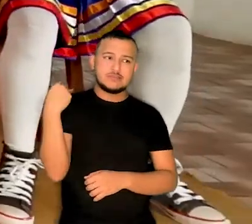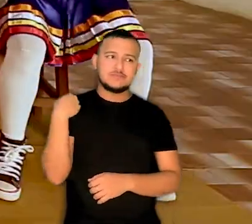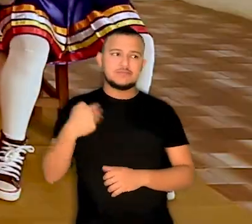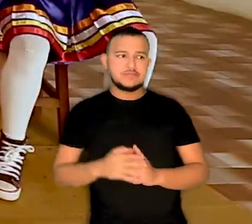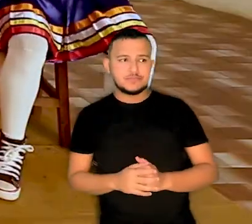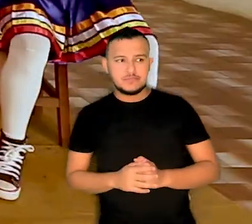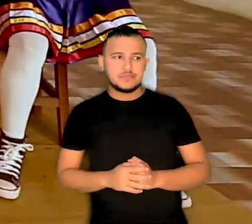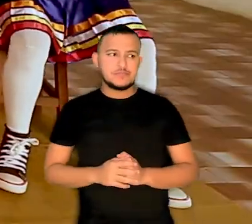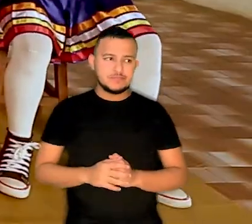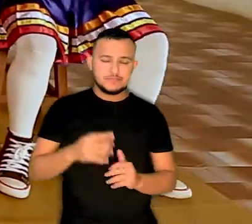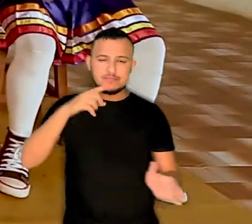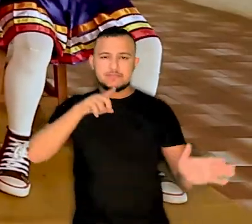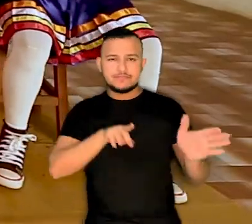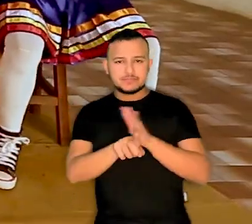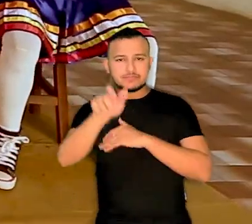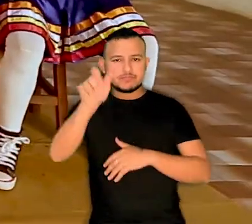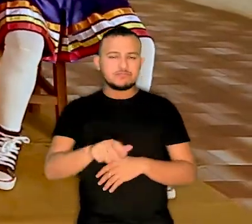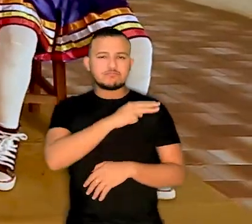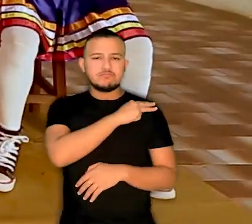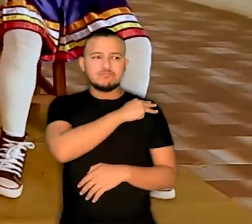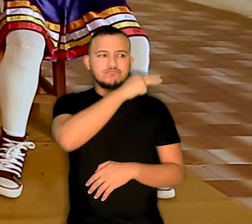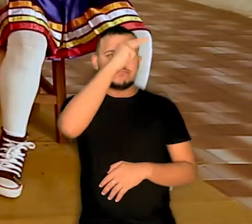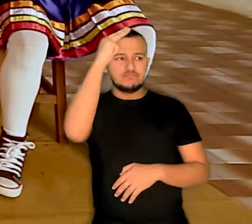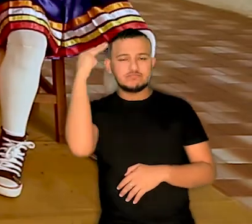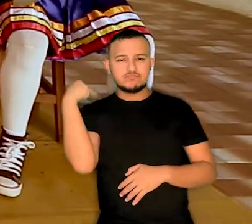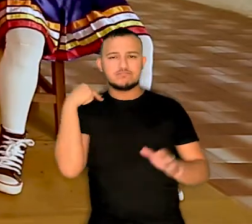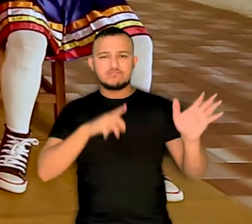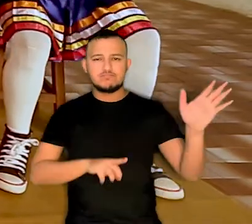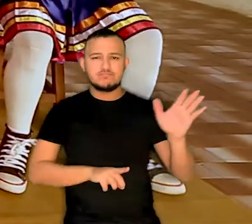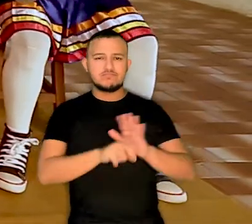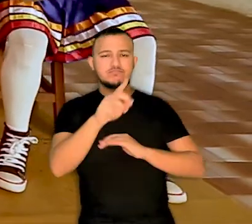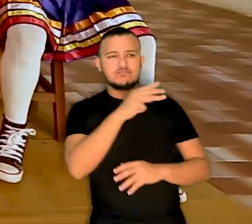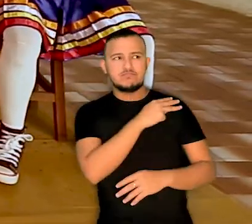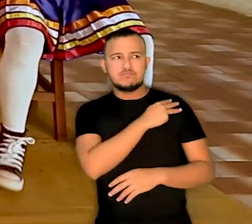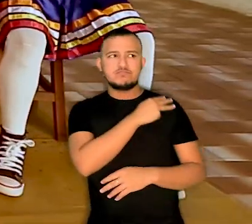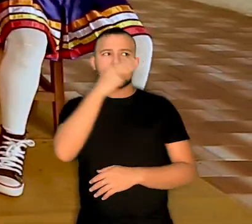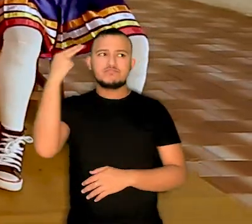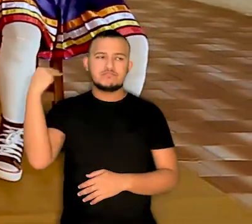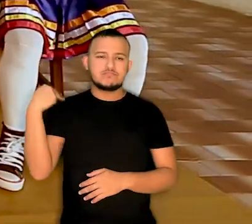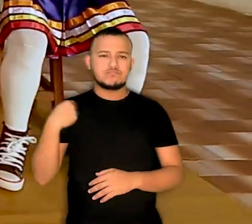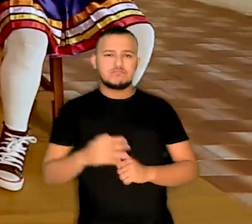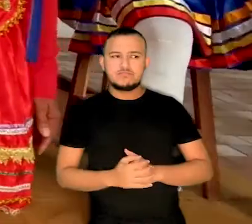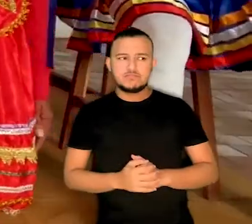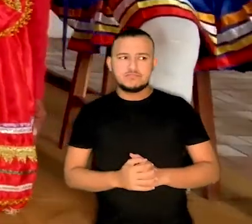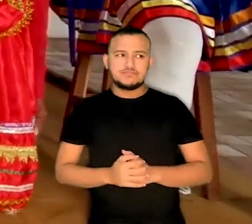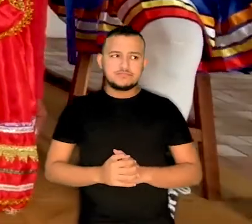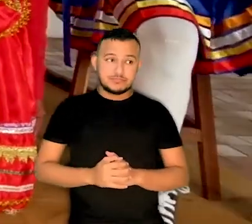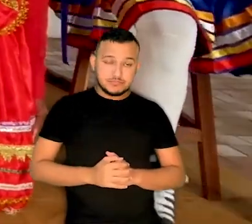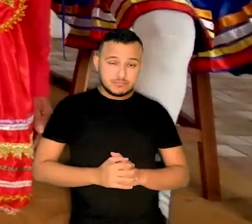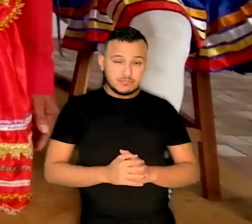Maria. Pergunta Nossa Senhora, pergunta Nossa Senhora, se